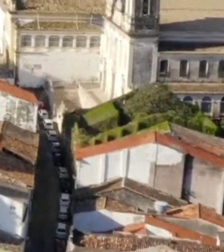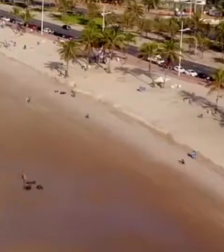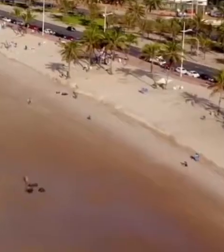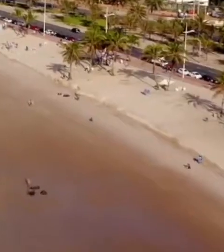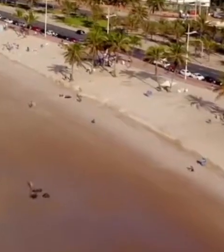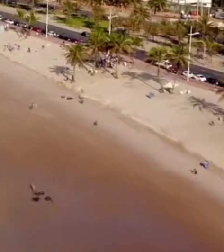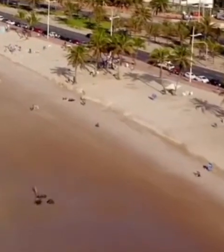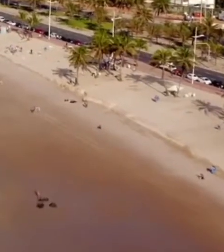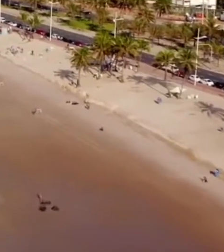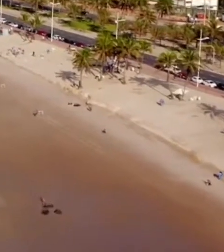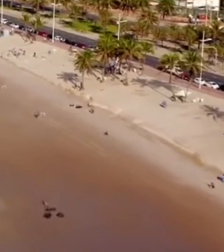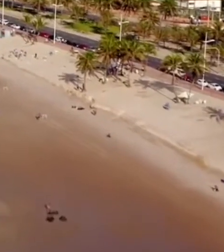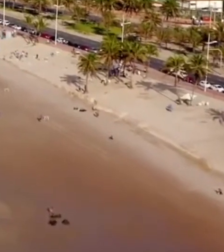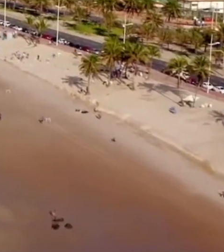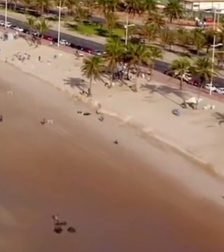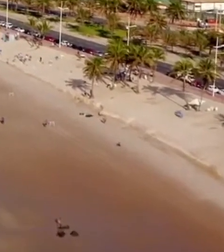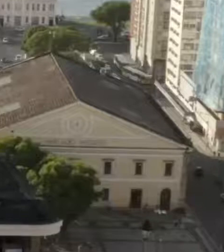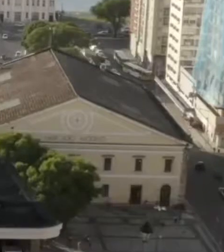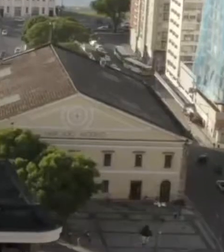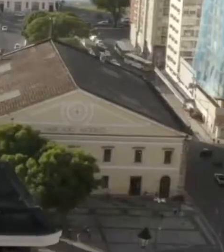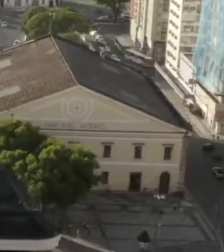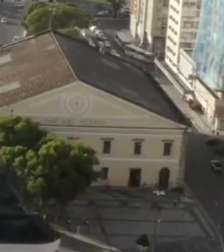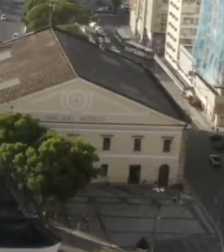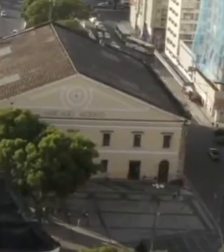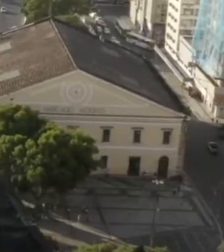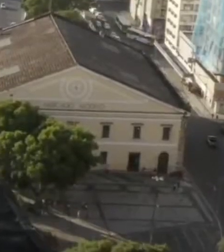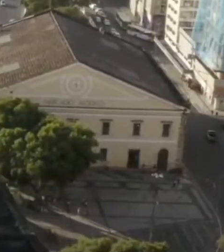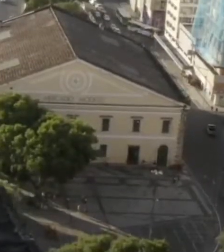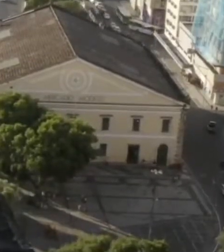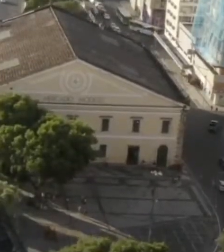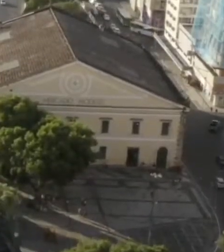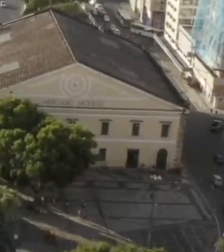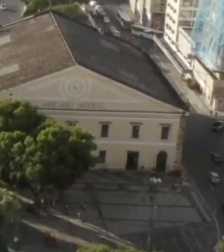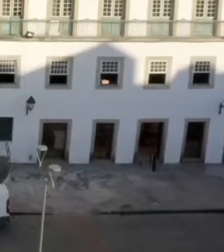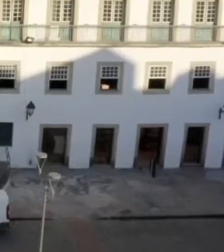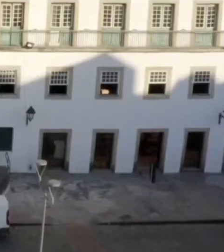Casas antigas, prédios com vista para o mar e áreas arborizadas.